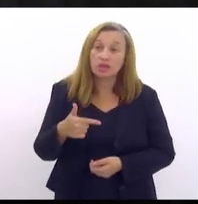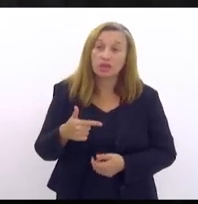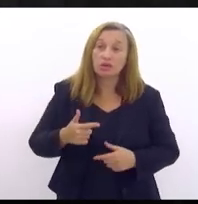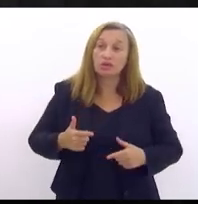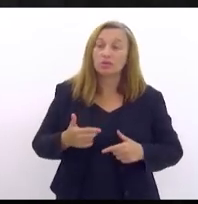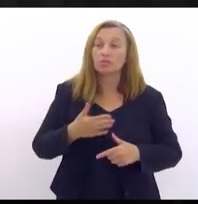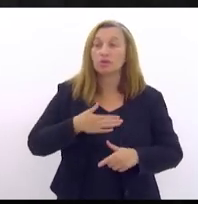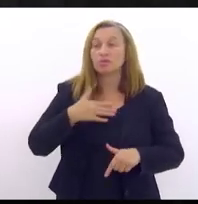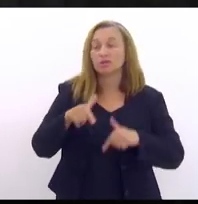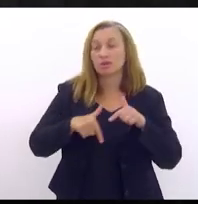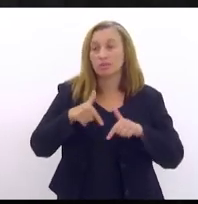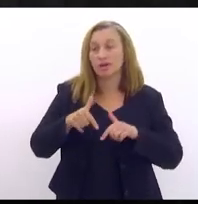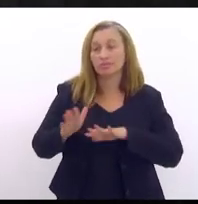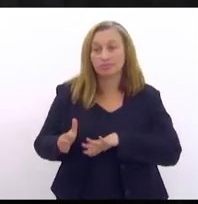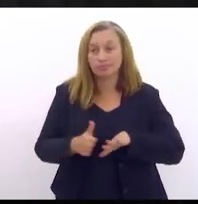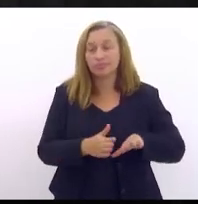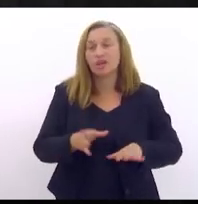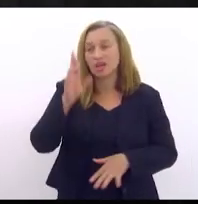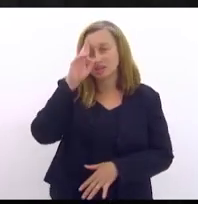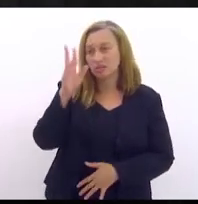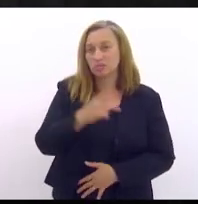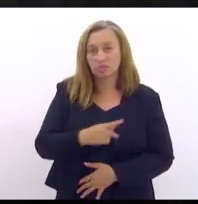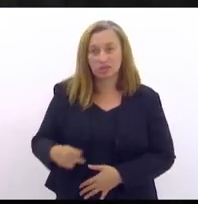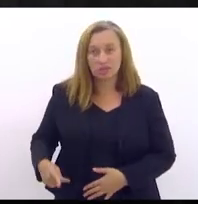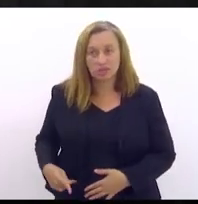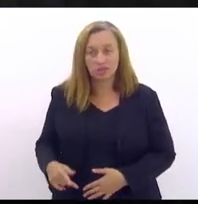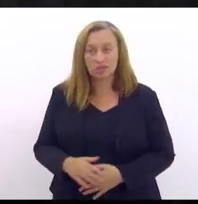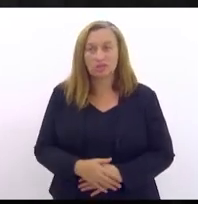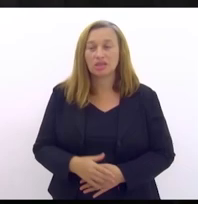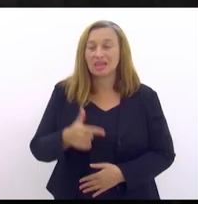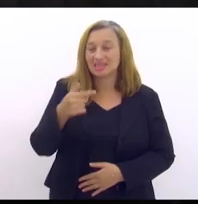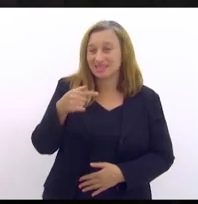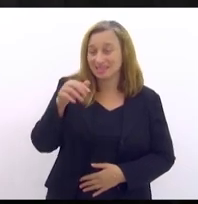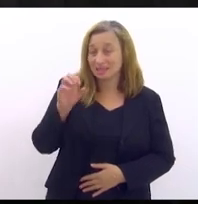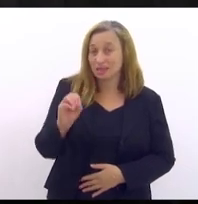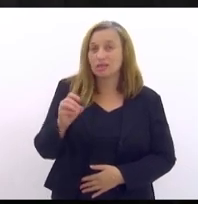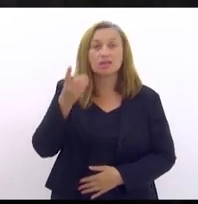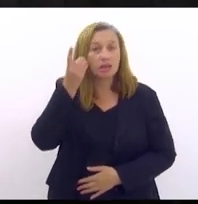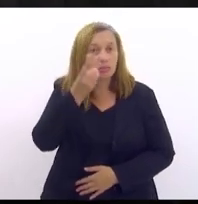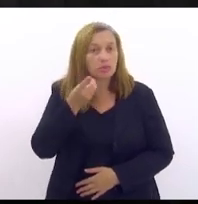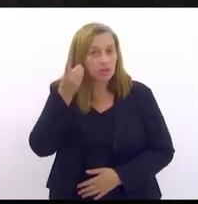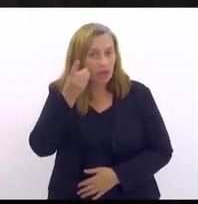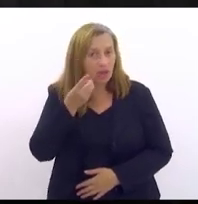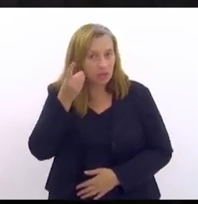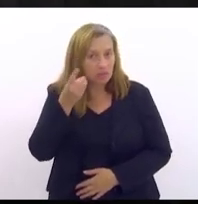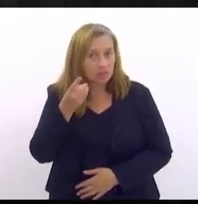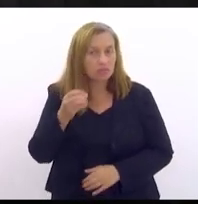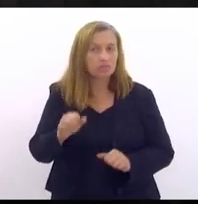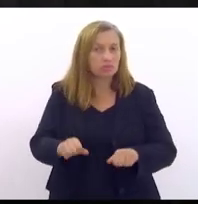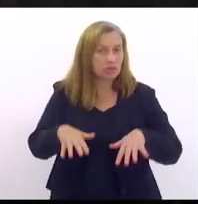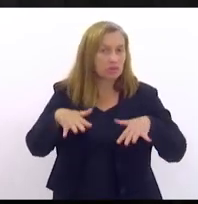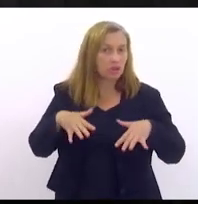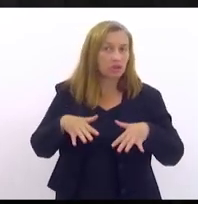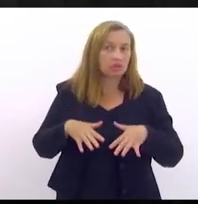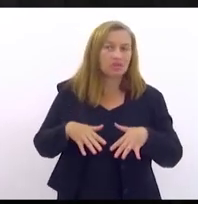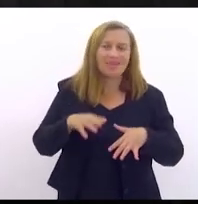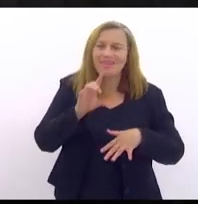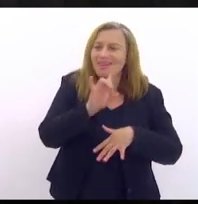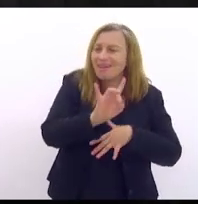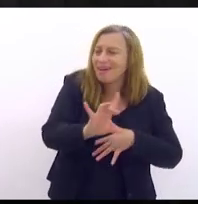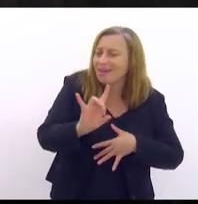atuação. Senhora Presidente, somos 70 deputados no plenário, cada